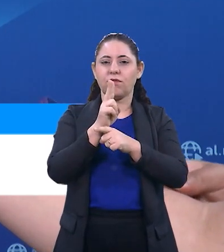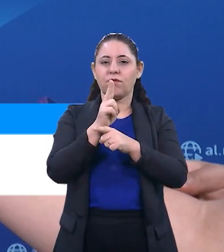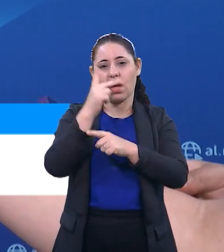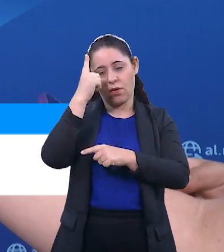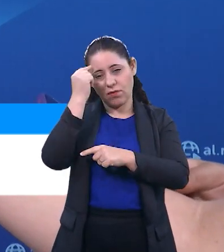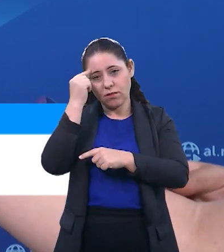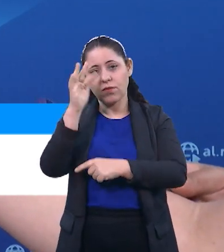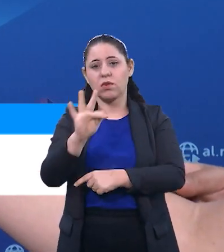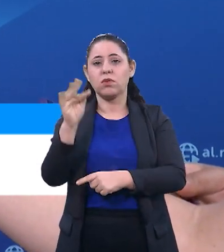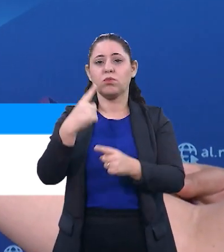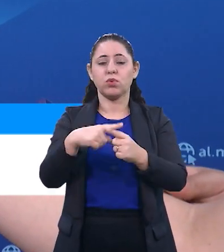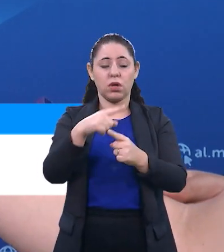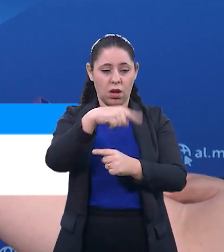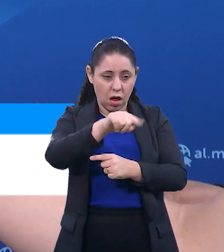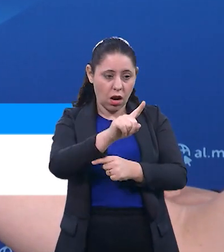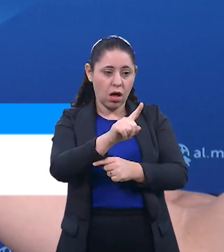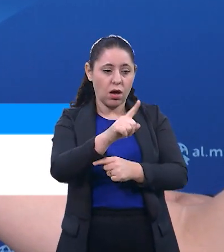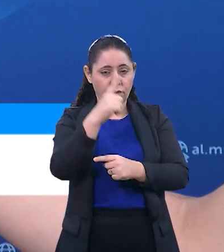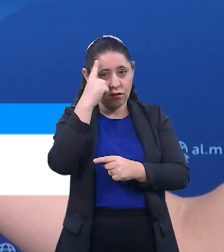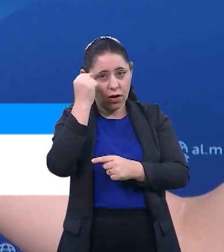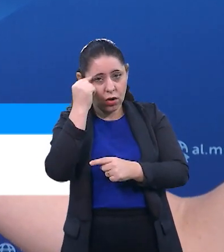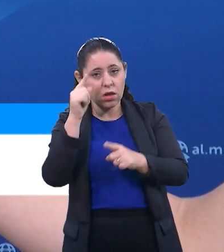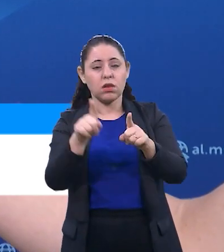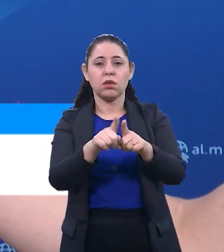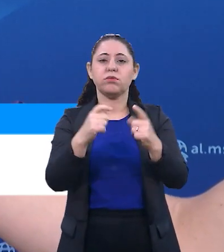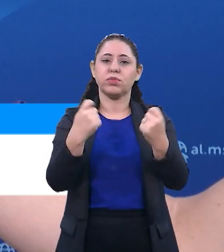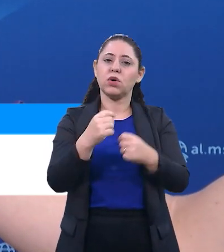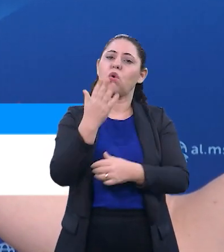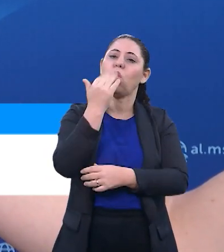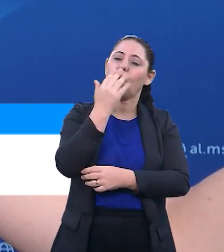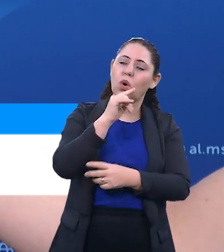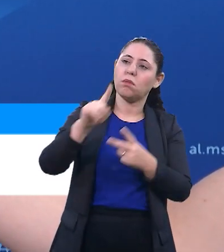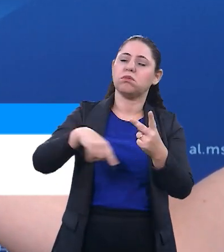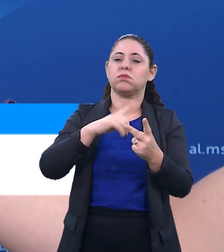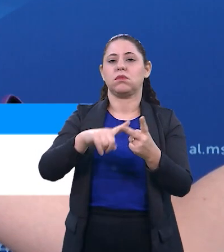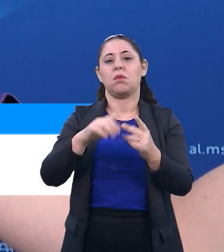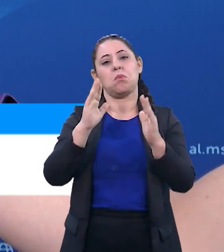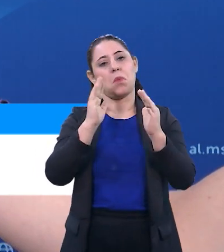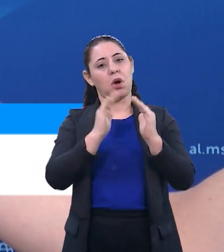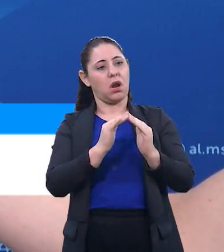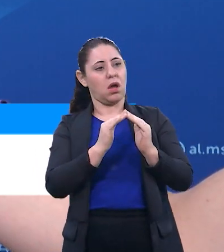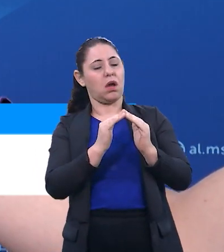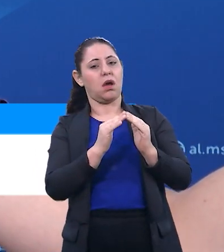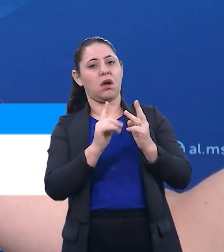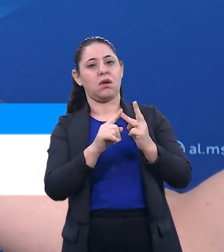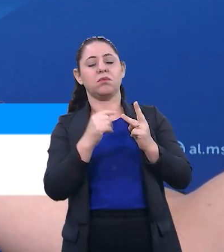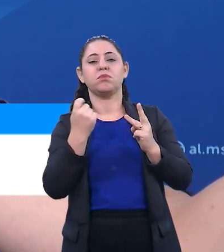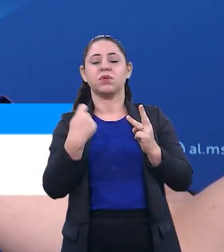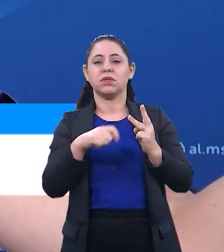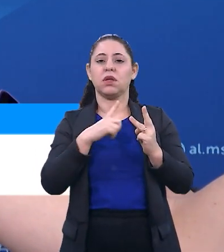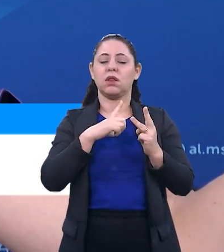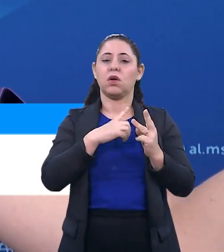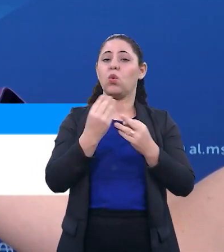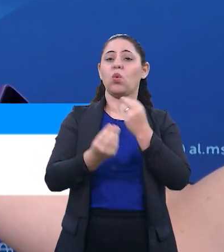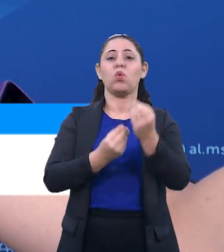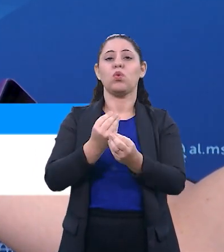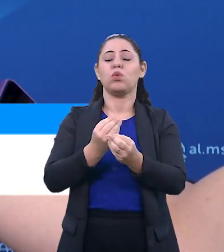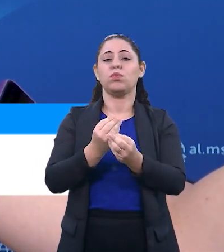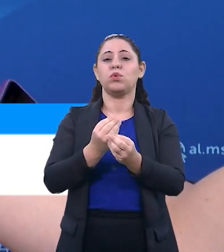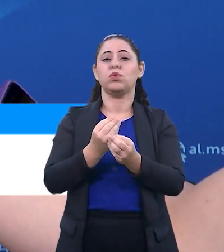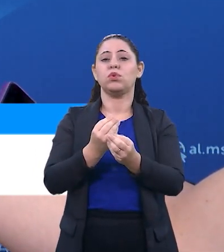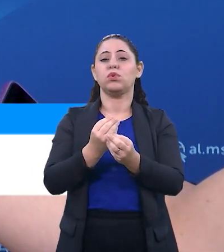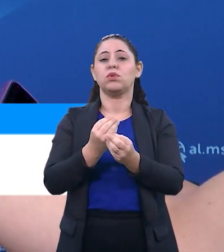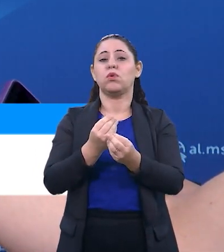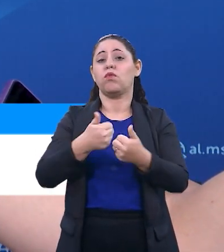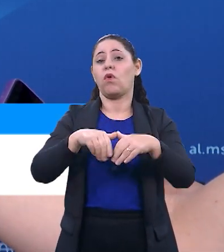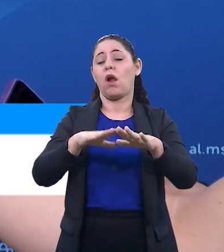nas universidades, porque para que o estudante esteja na universidade, ele também precisa se alimentar, precisa morar, né, precisa ter